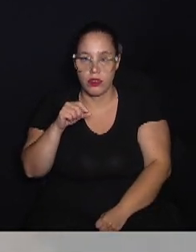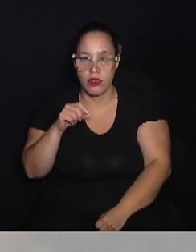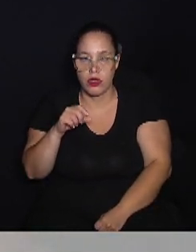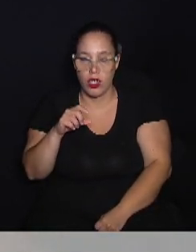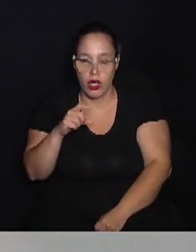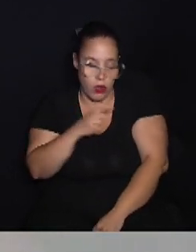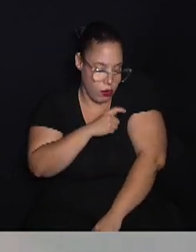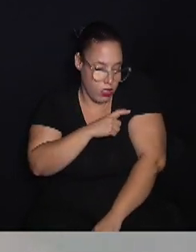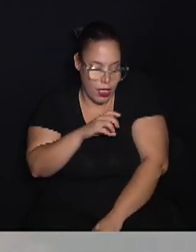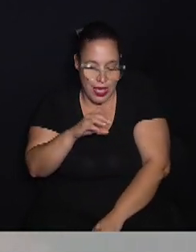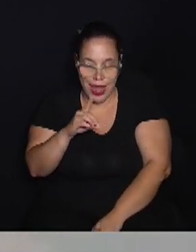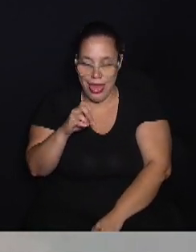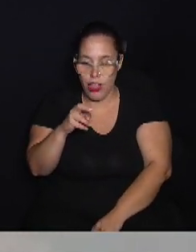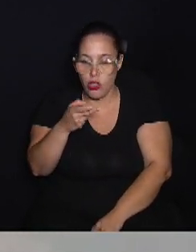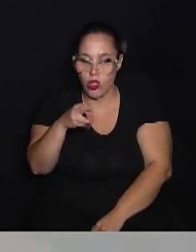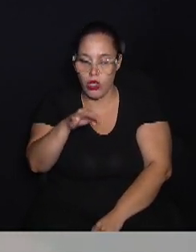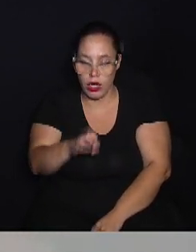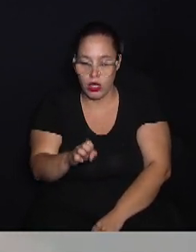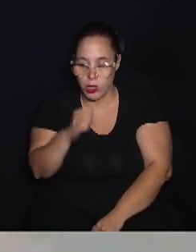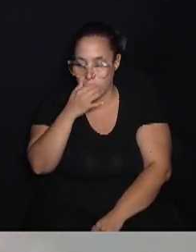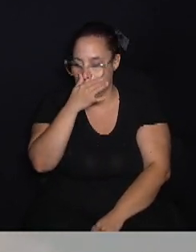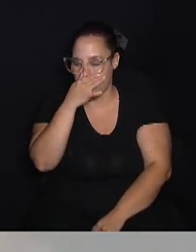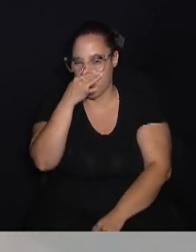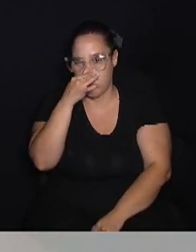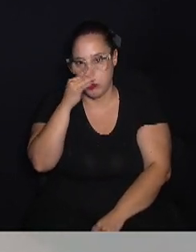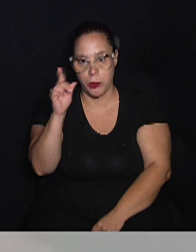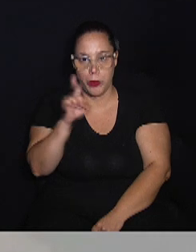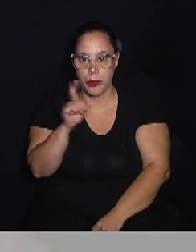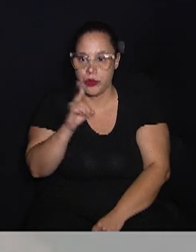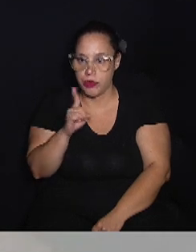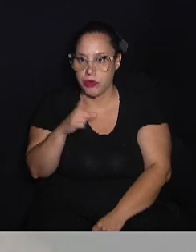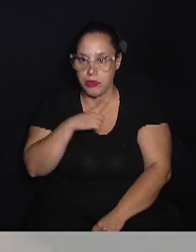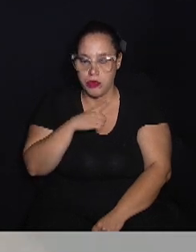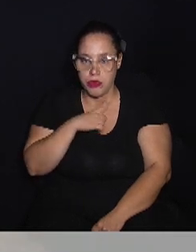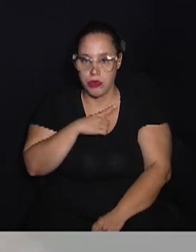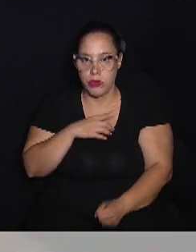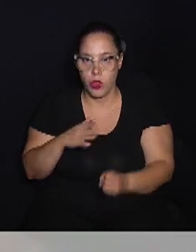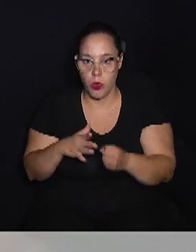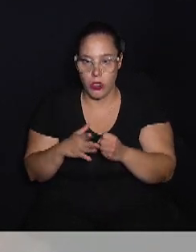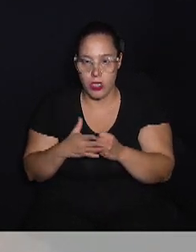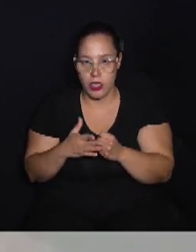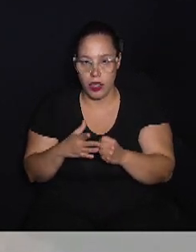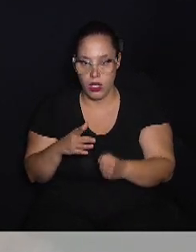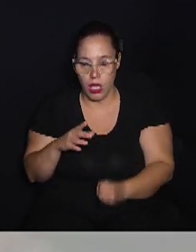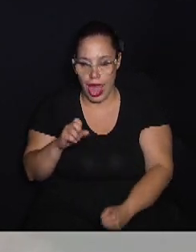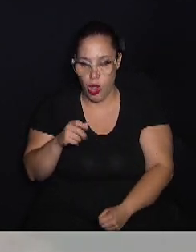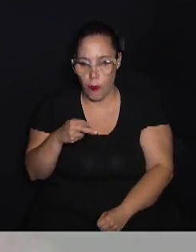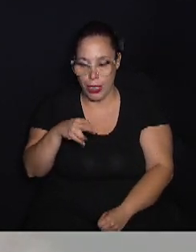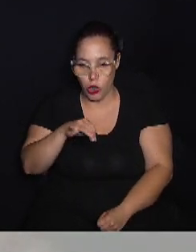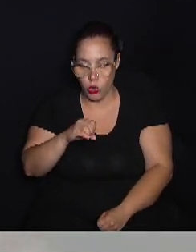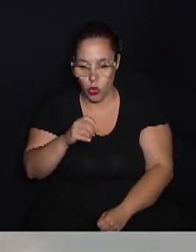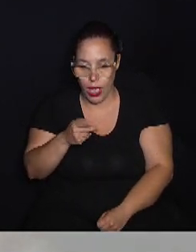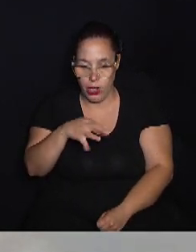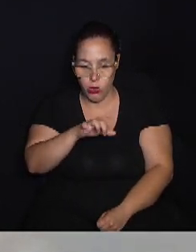desodorantes desde que esses desodorantes não contenham aí na sua composição alumínio álcool e